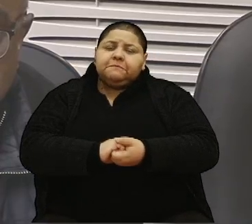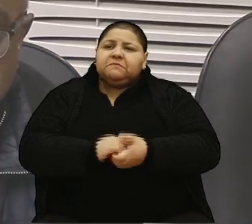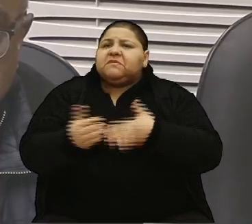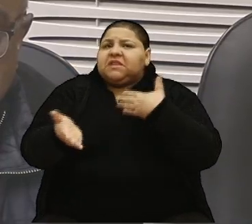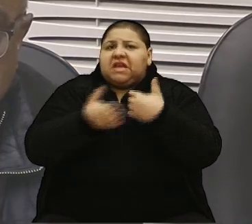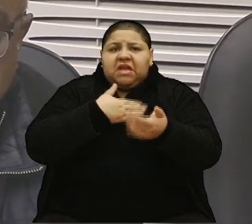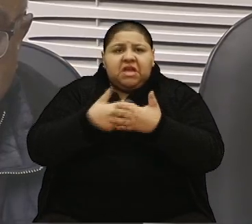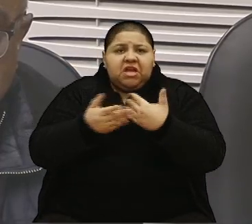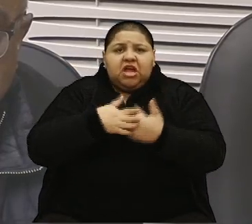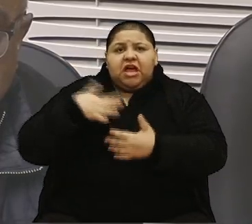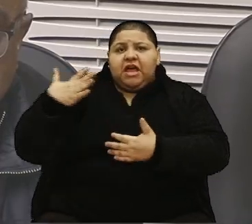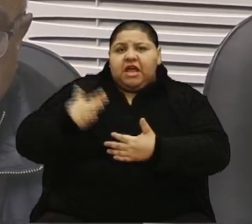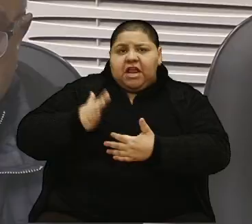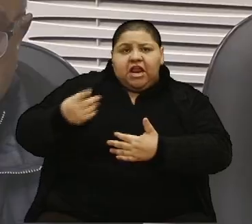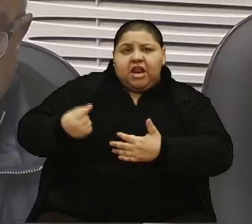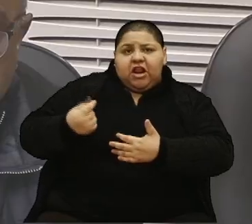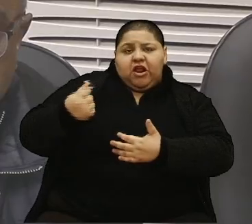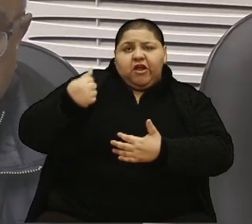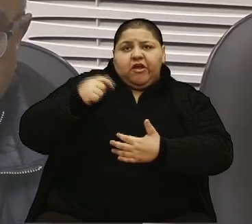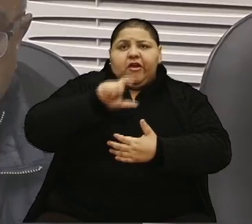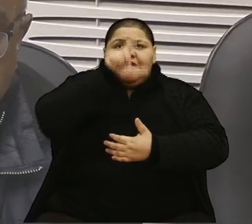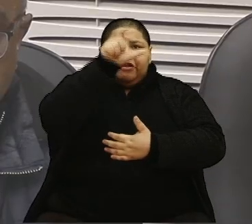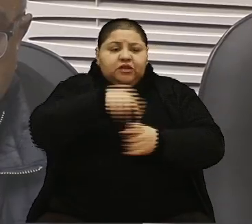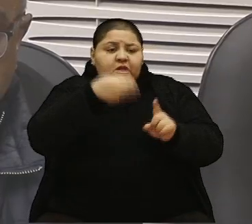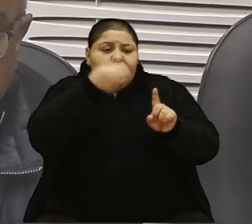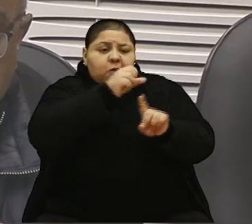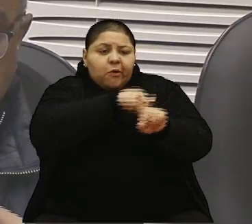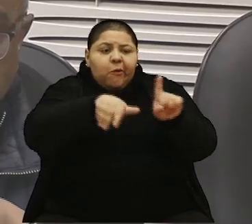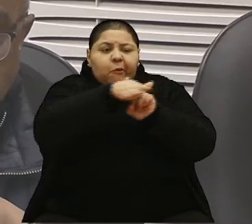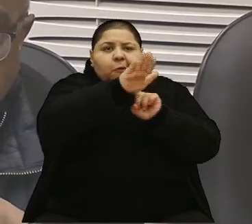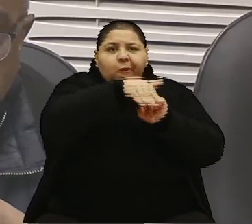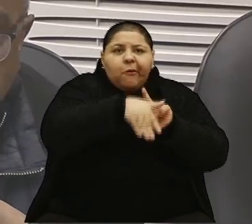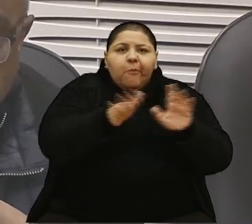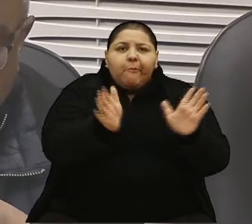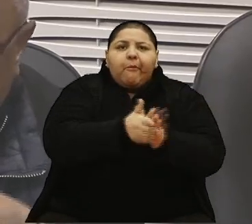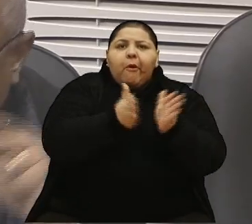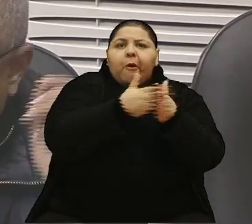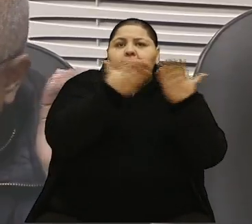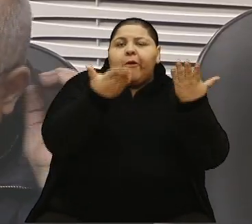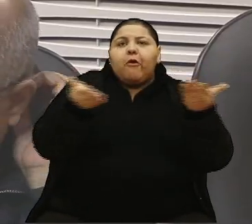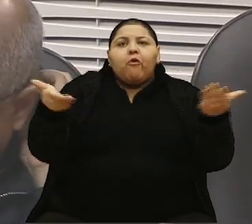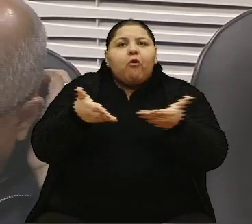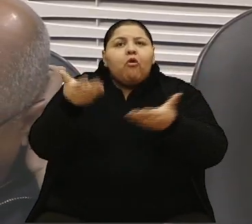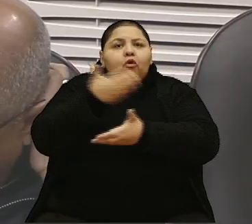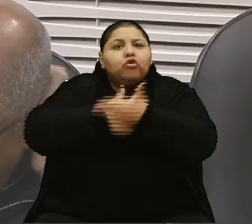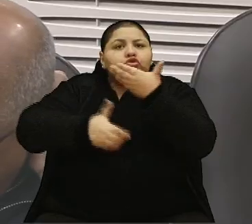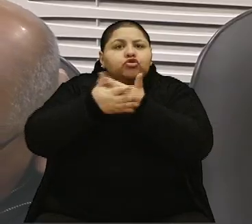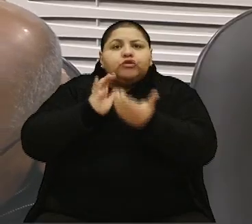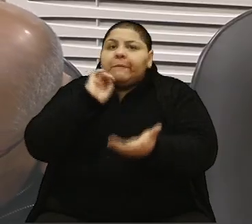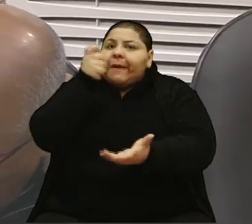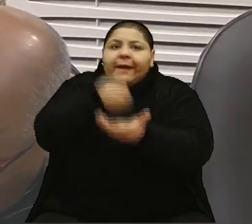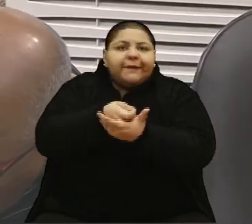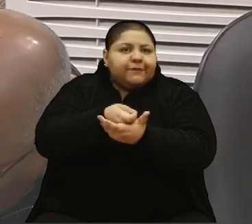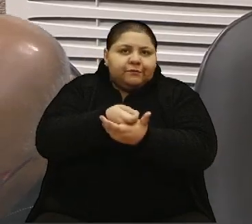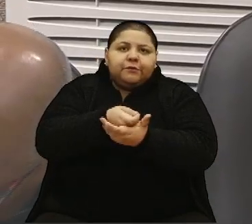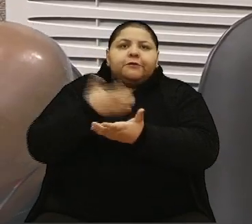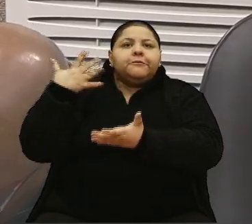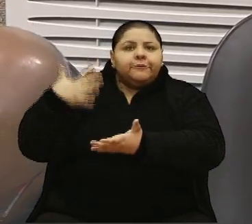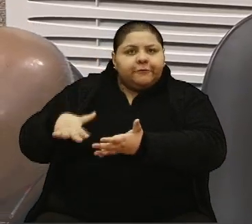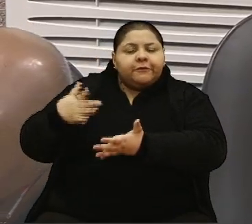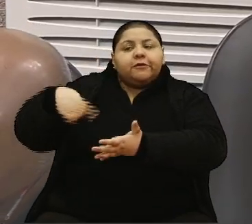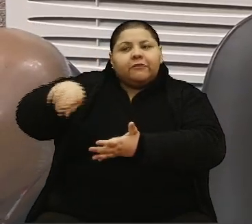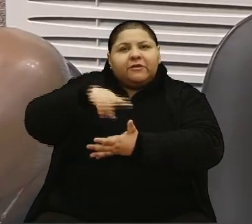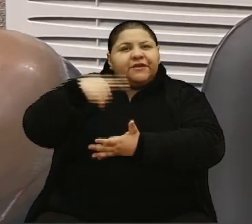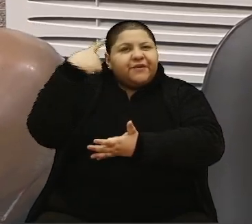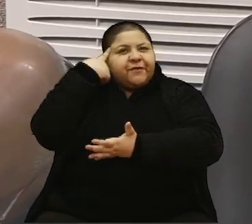Independente se você é rico, se é pessoa de vulnerabilidade social baixa, pobre, estamos todos pagando o preço. Então, reflexão